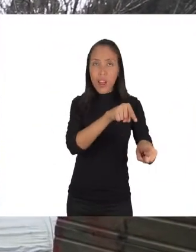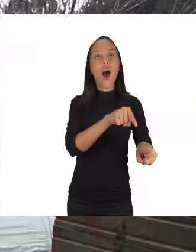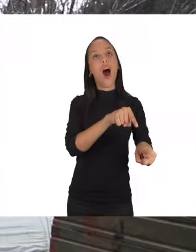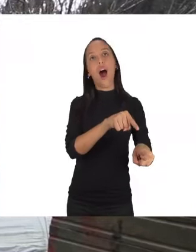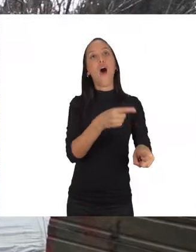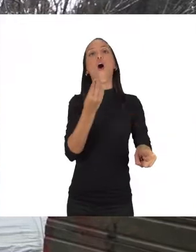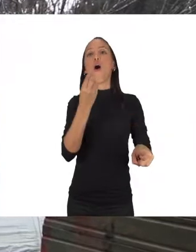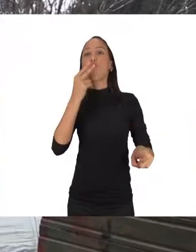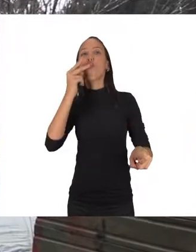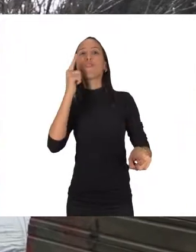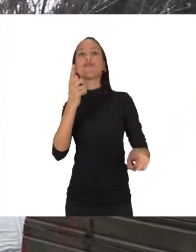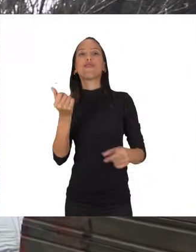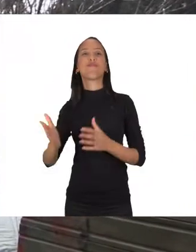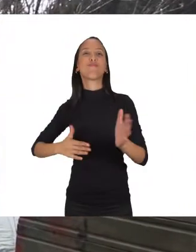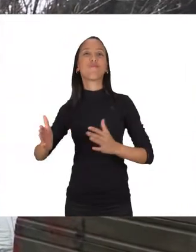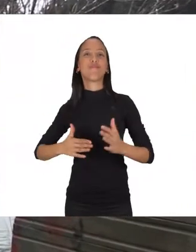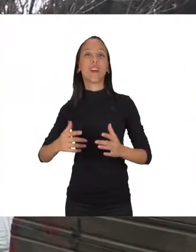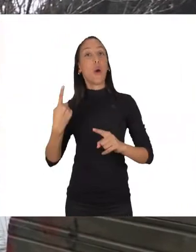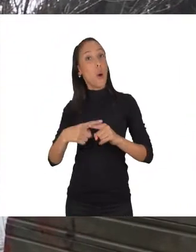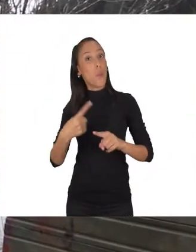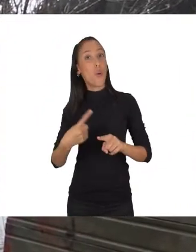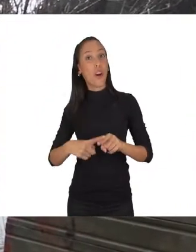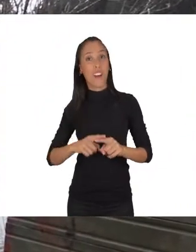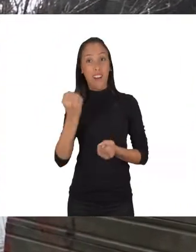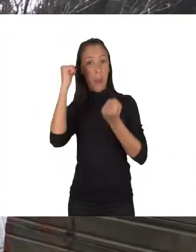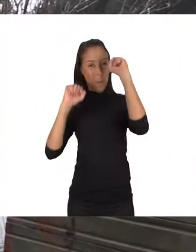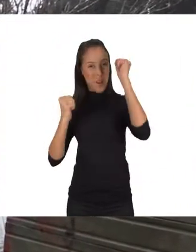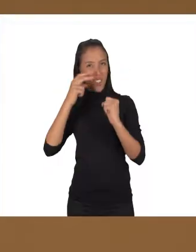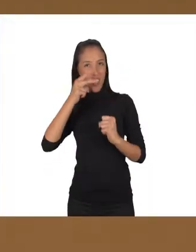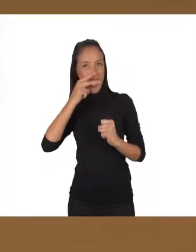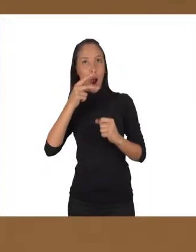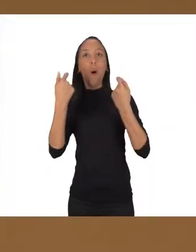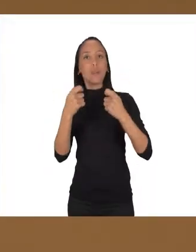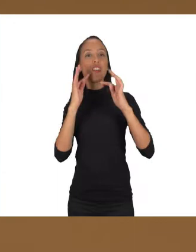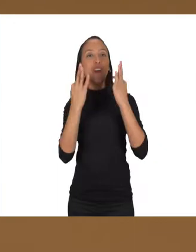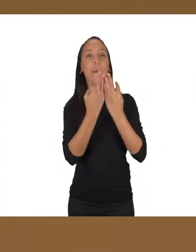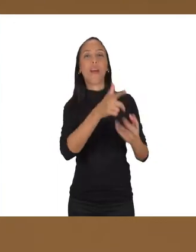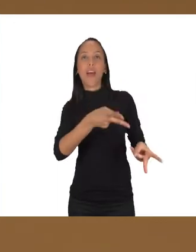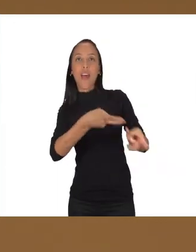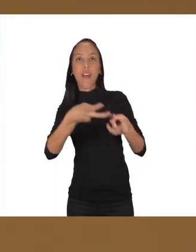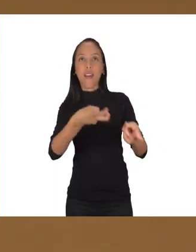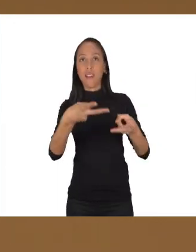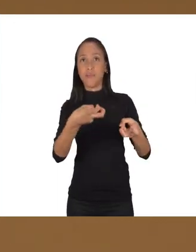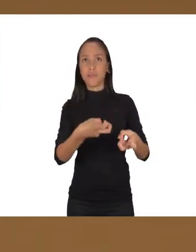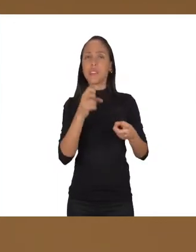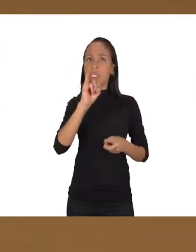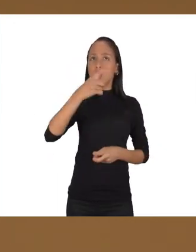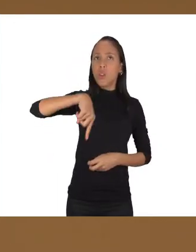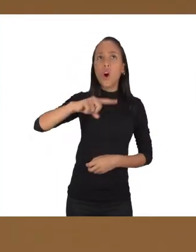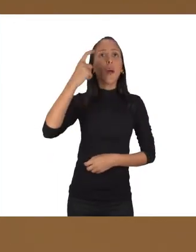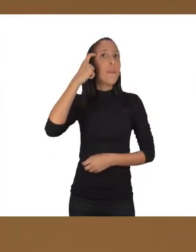de escravos para que ela tenha o lucro que ela tem. Então, quando a gente tem isso em consideração, é a agricultura familiar, ou seja, as